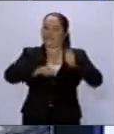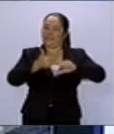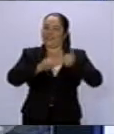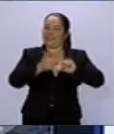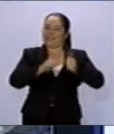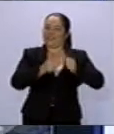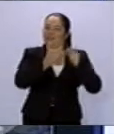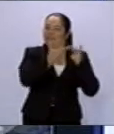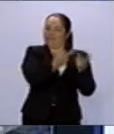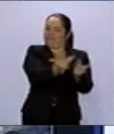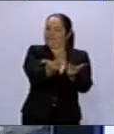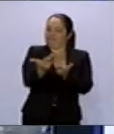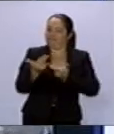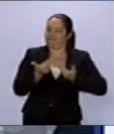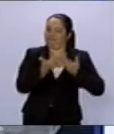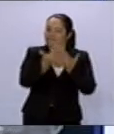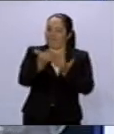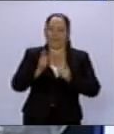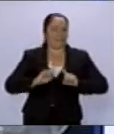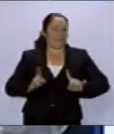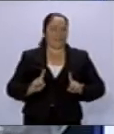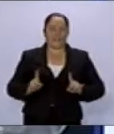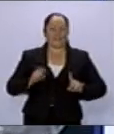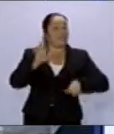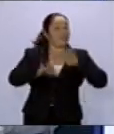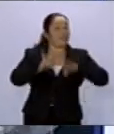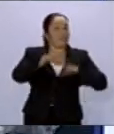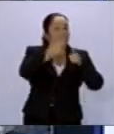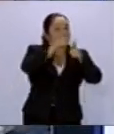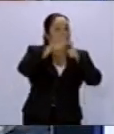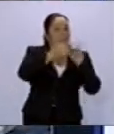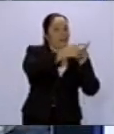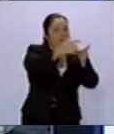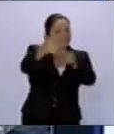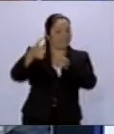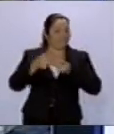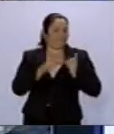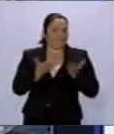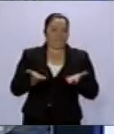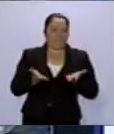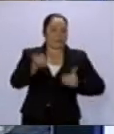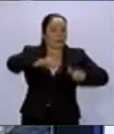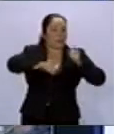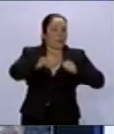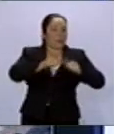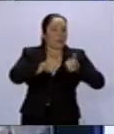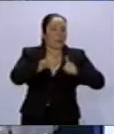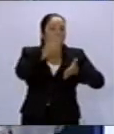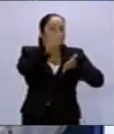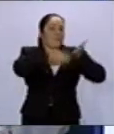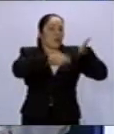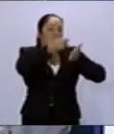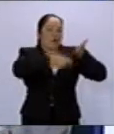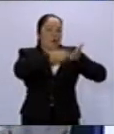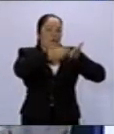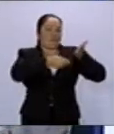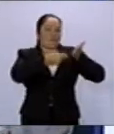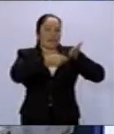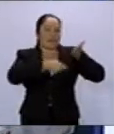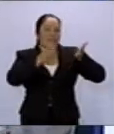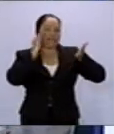um olhar para situações que são totalmente diferentes uma coisa é uma prova de conhecimentos gerais e medicinas para